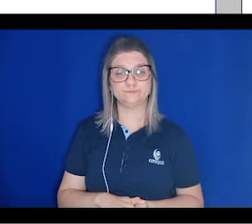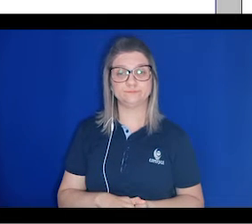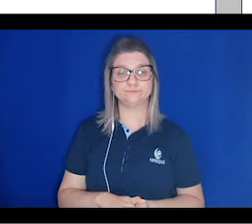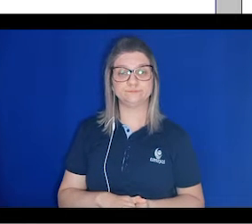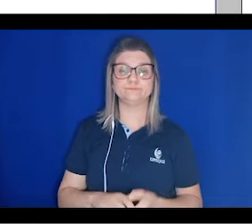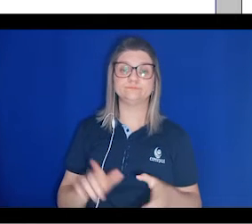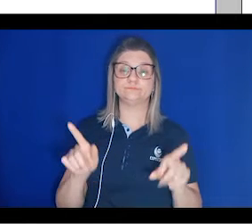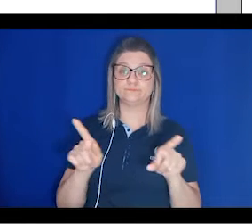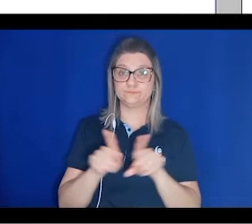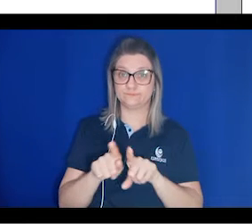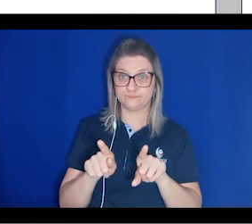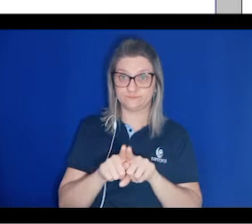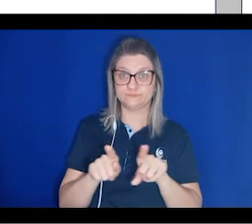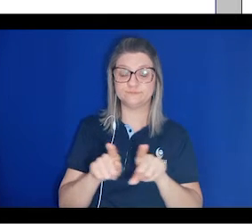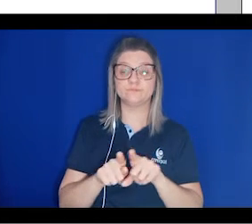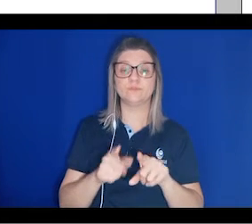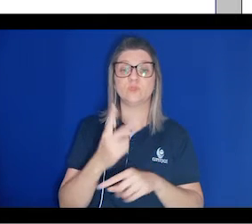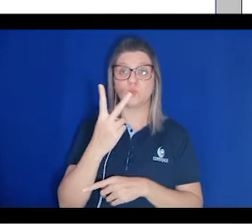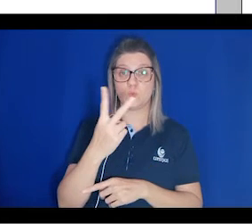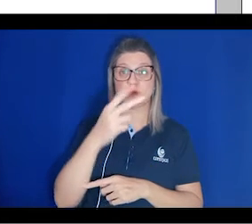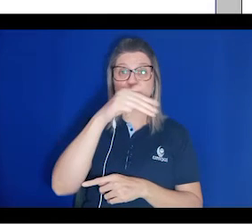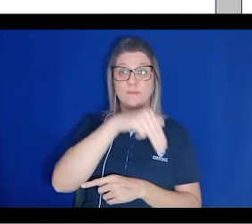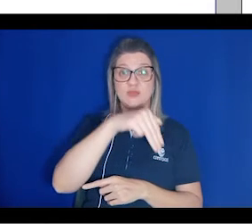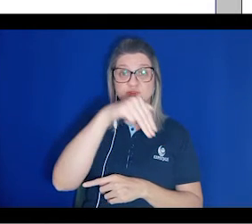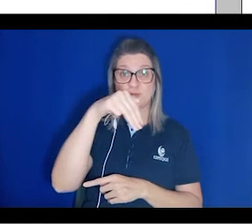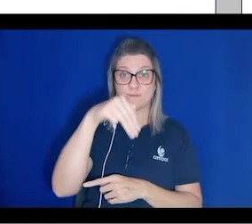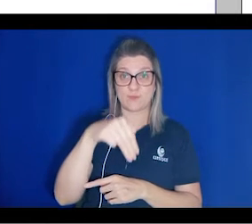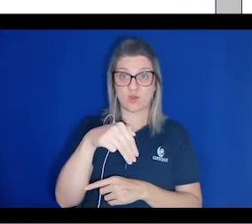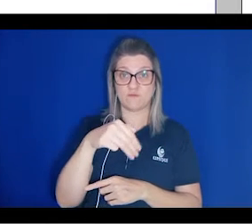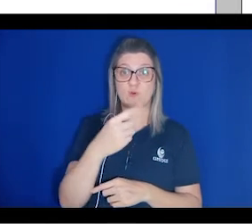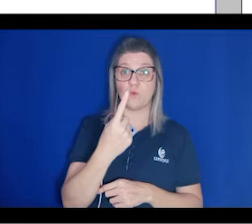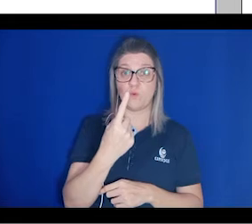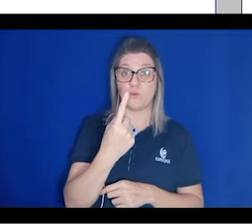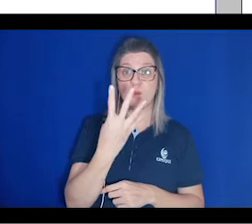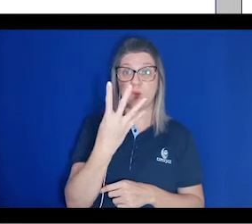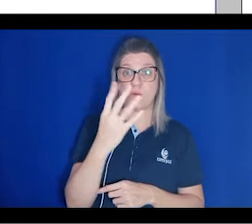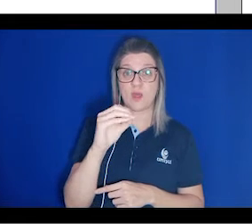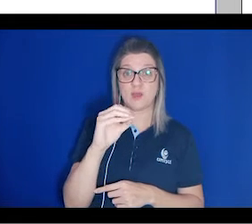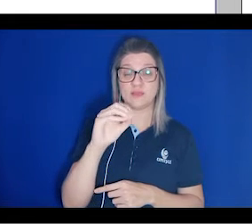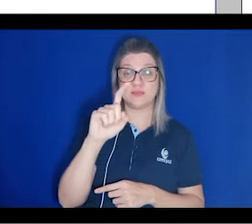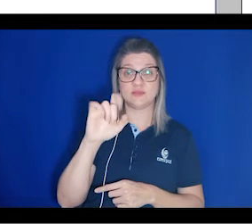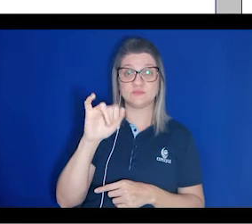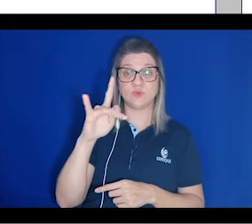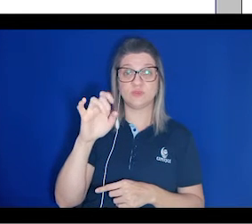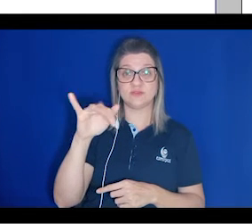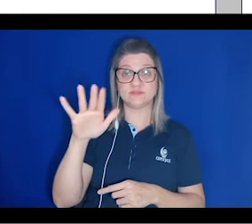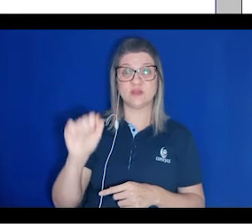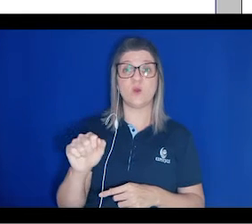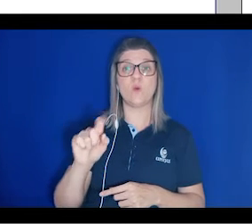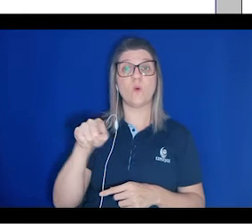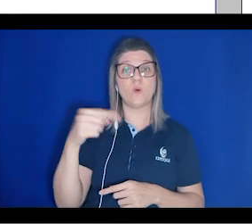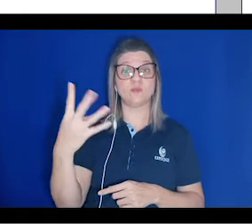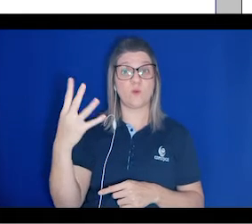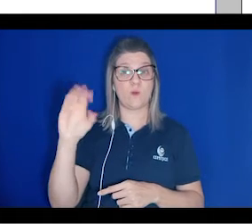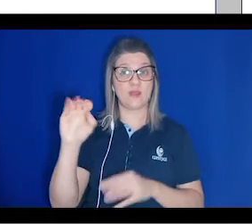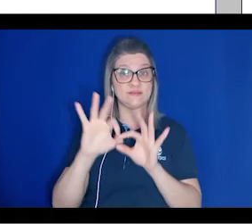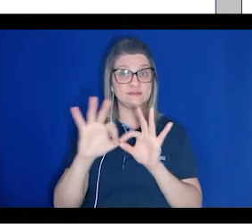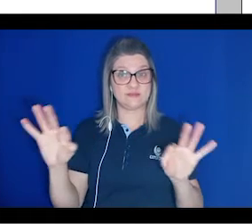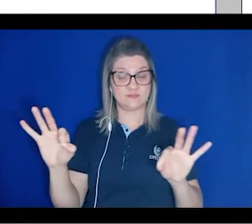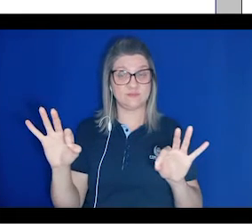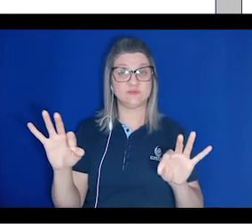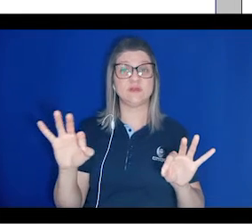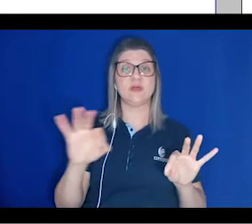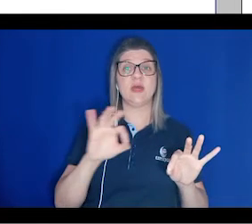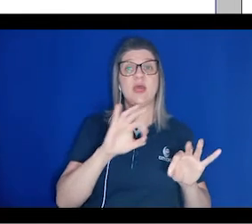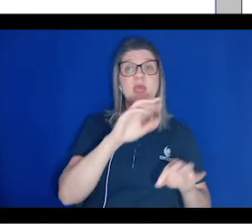Da mesma forma, duas médias móveis, uma 40 exponencial e outra 40 simples. Exponencial